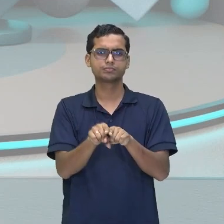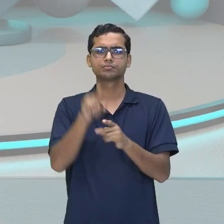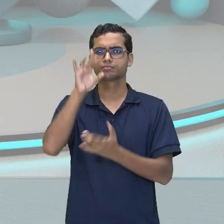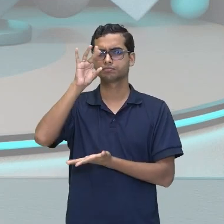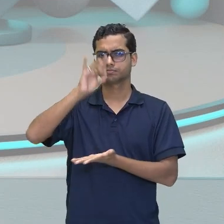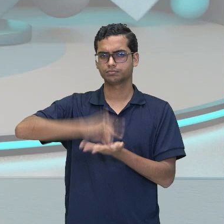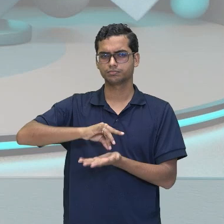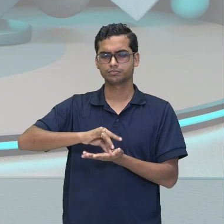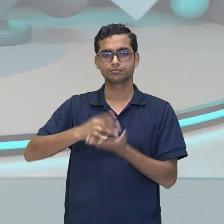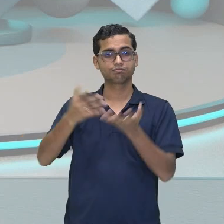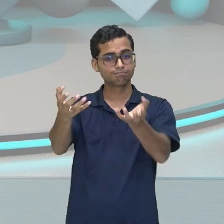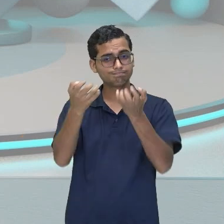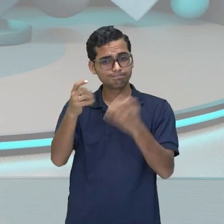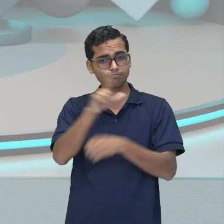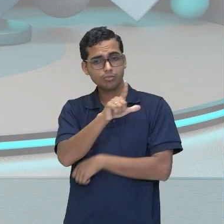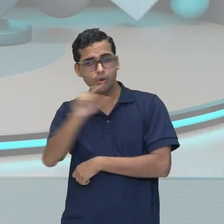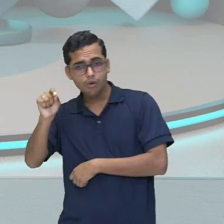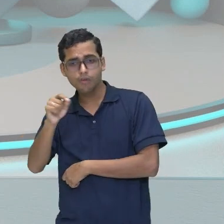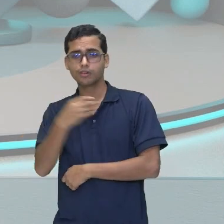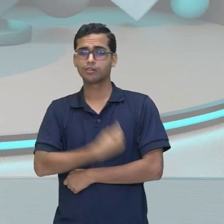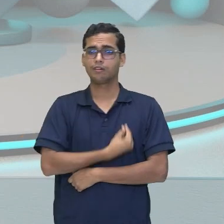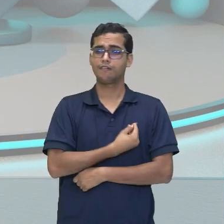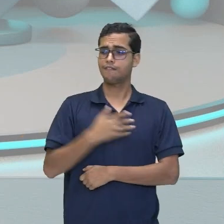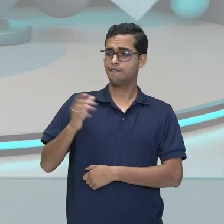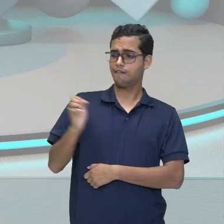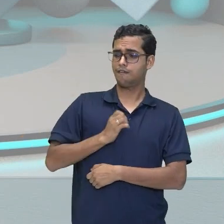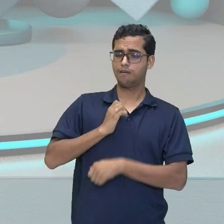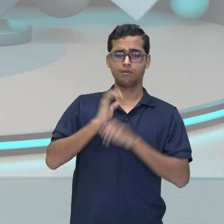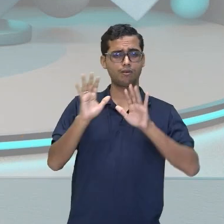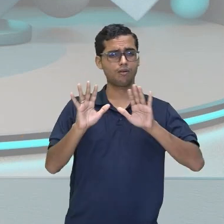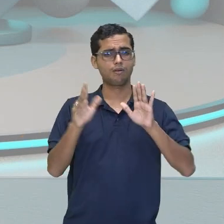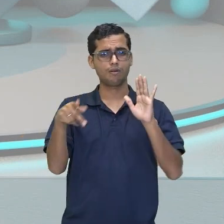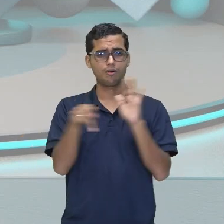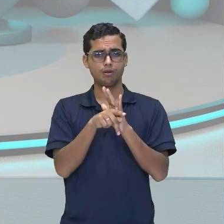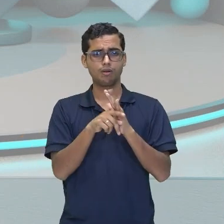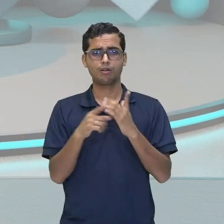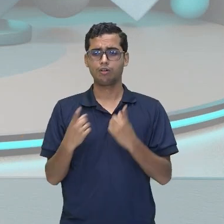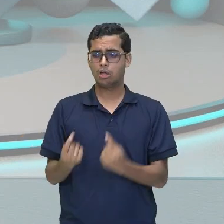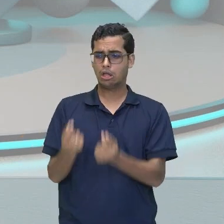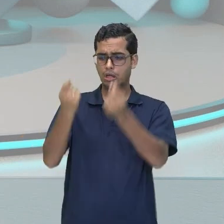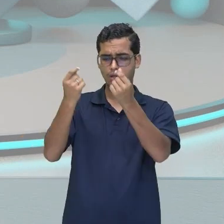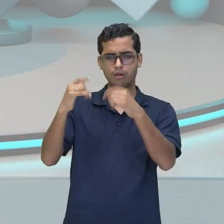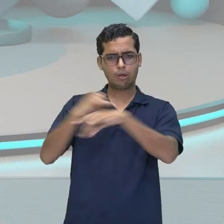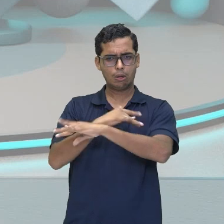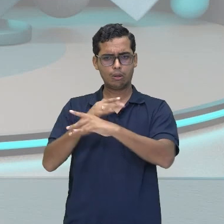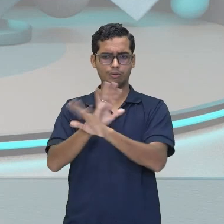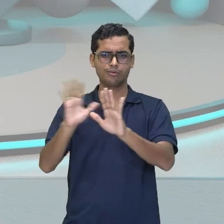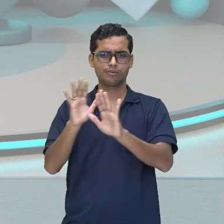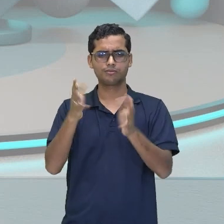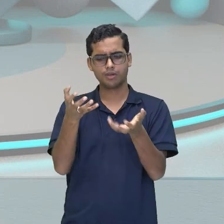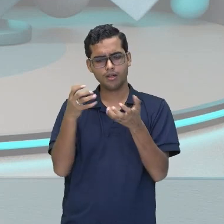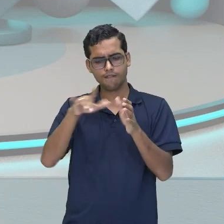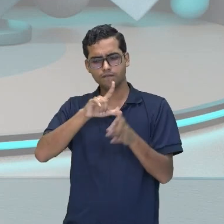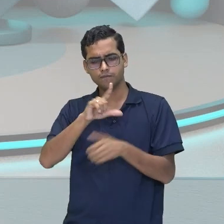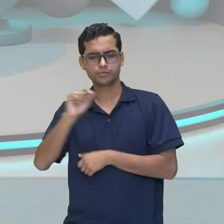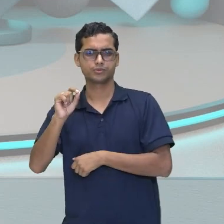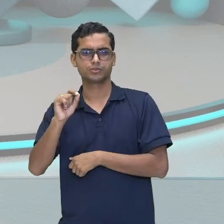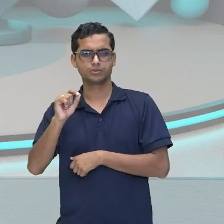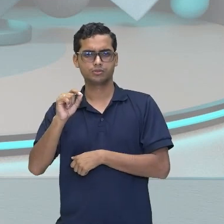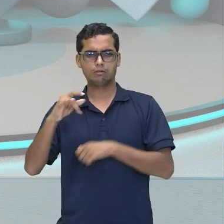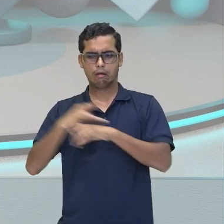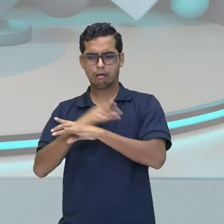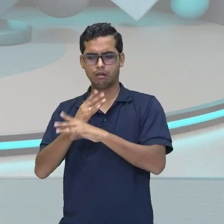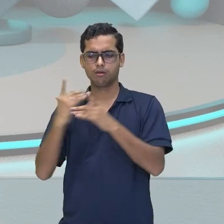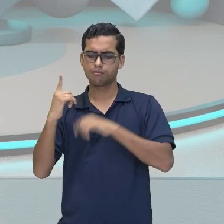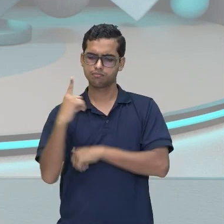querem fugir dessa vida luxuosa, essa vida da cidade urbana, né? Da vida urbana. Eles querem fugir